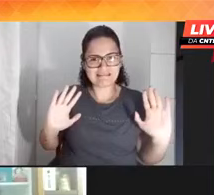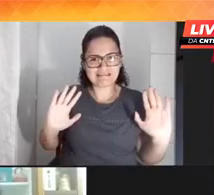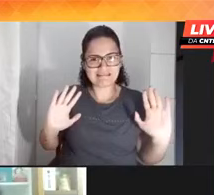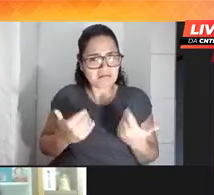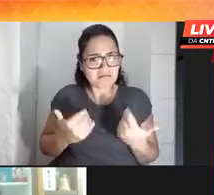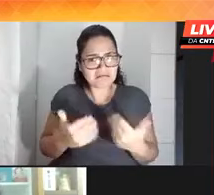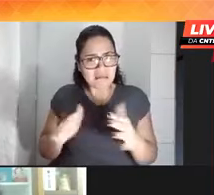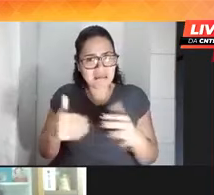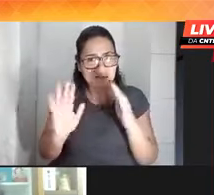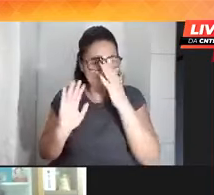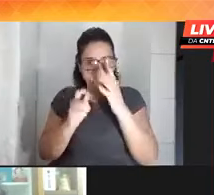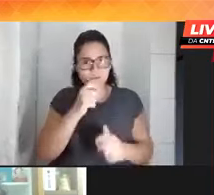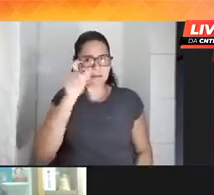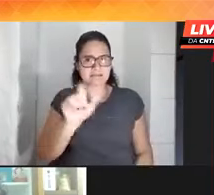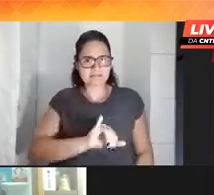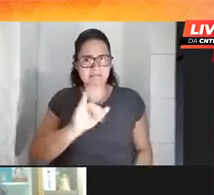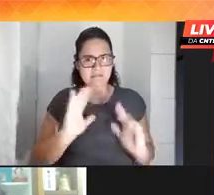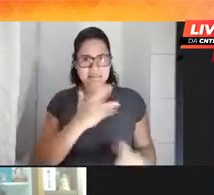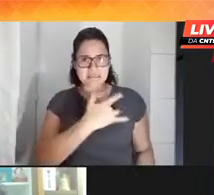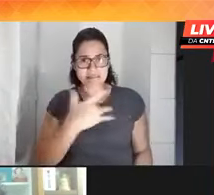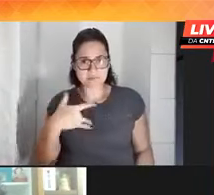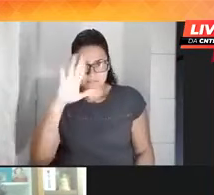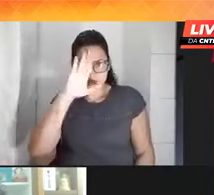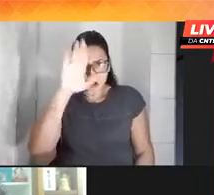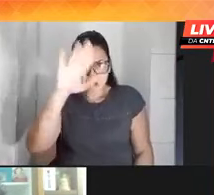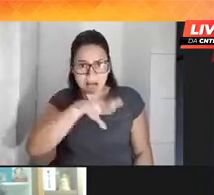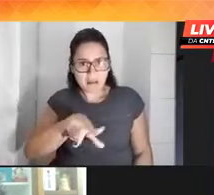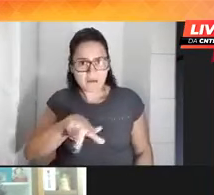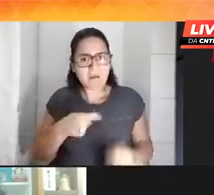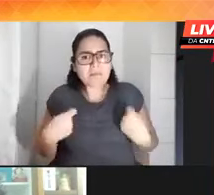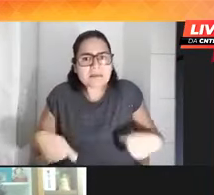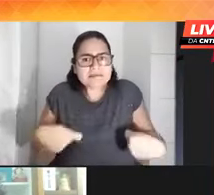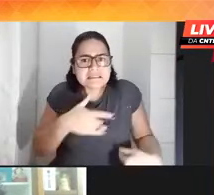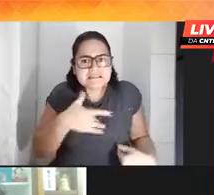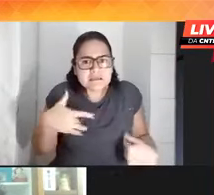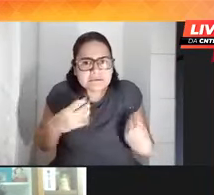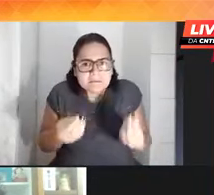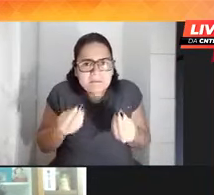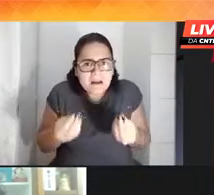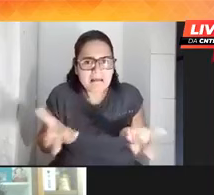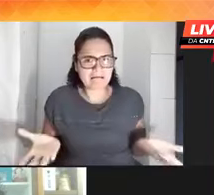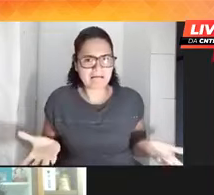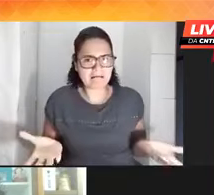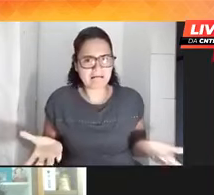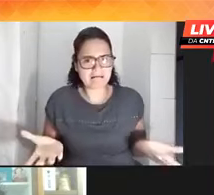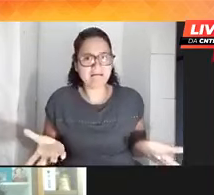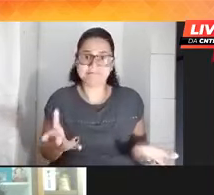Saúde não é prioridade. Quem precisa de saúde pública? Pobre, né? Então, é isso.